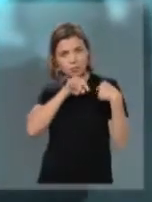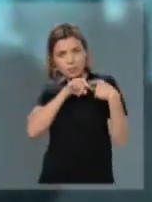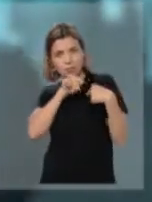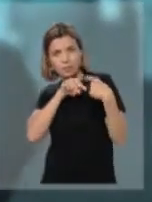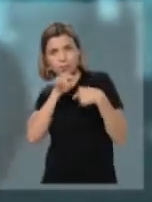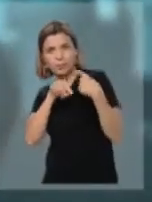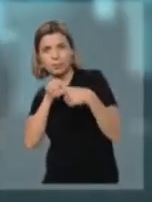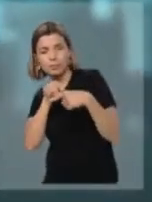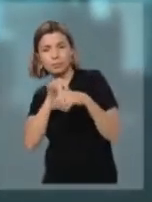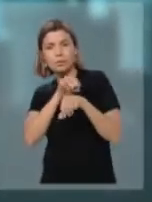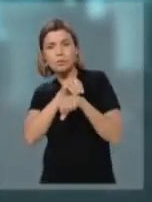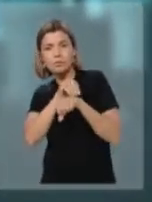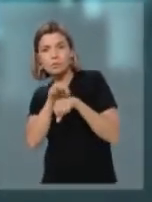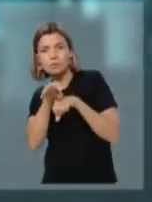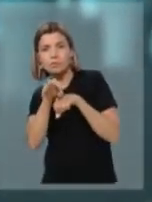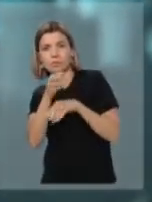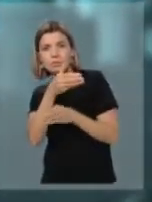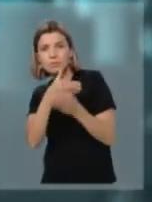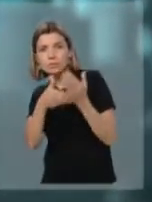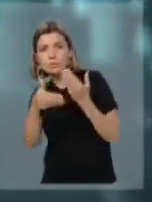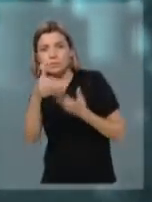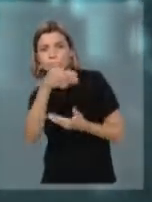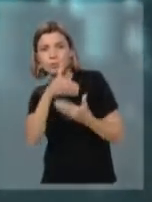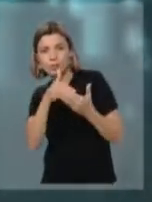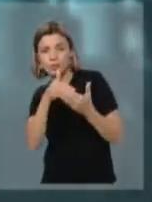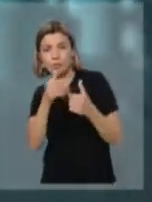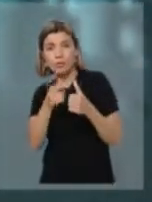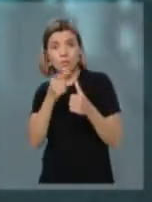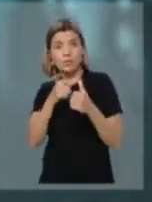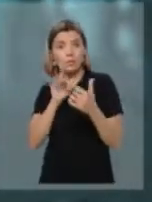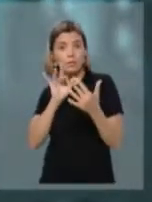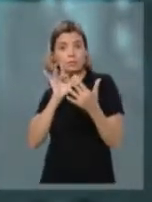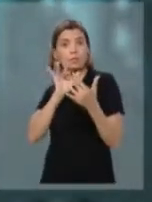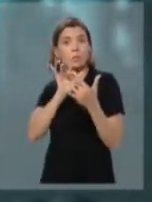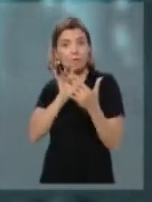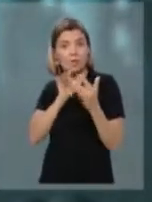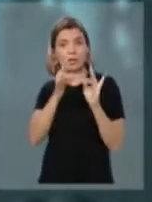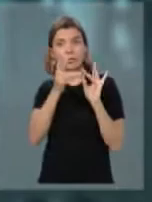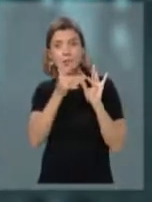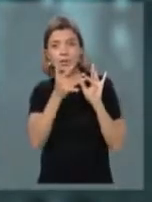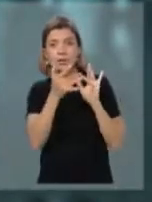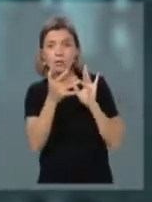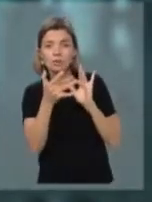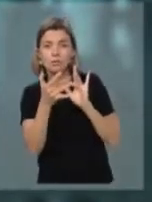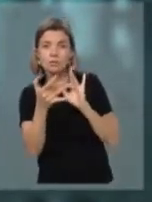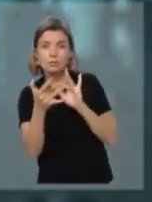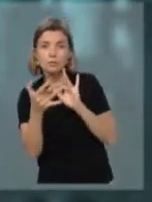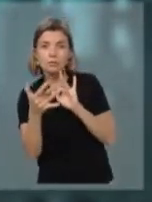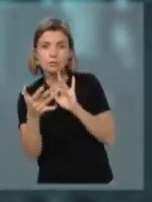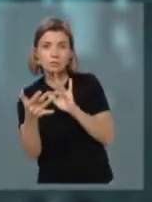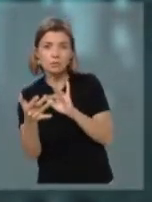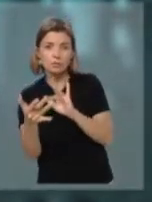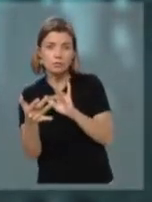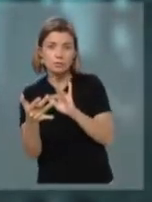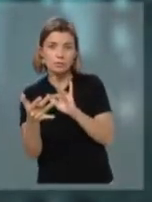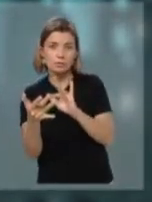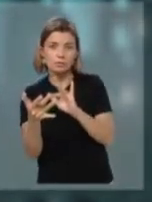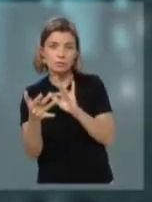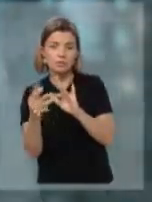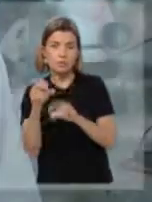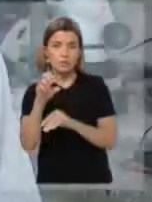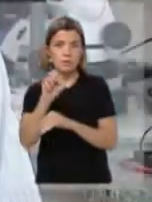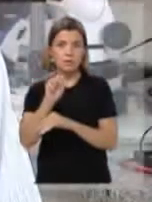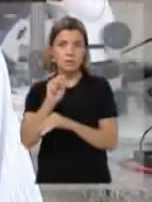contato entre o primeiro neurônio e o segundo neurônio é feito por meio de uma estrutura